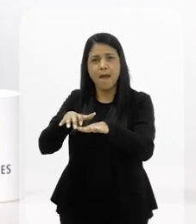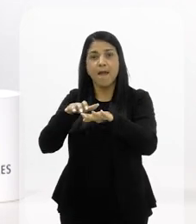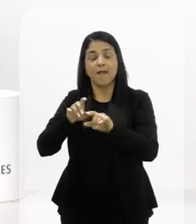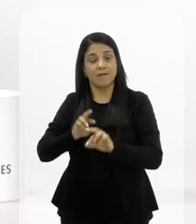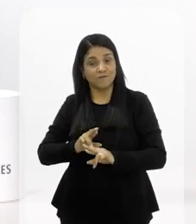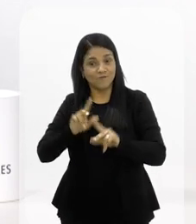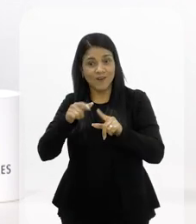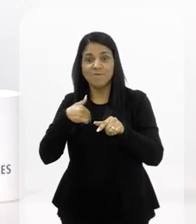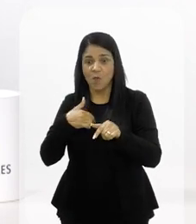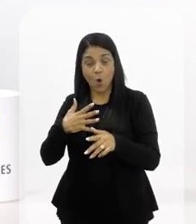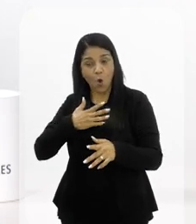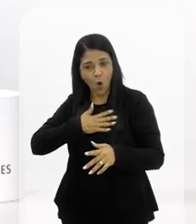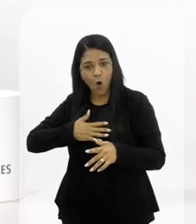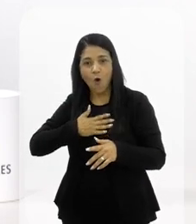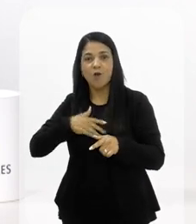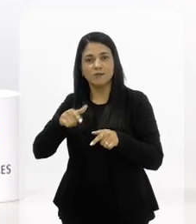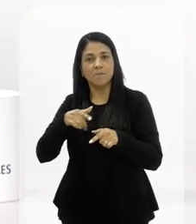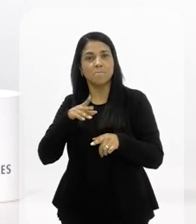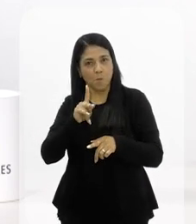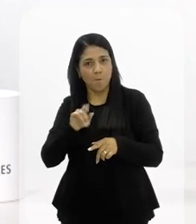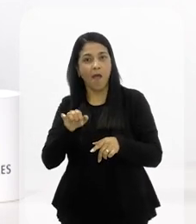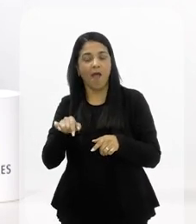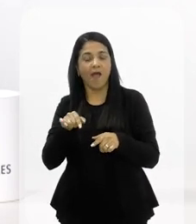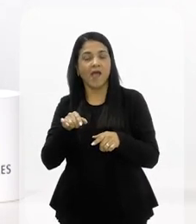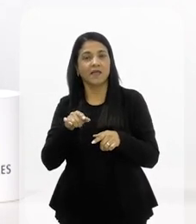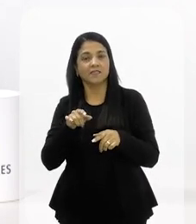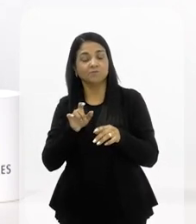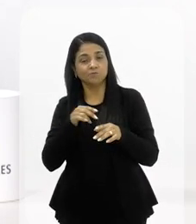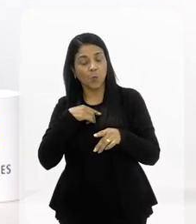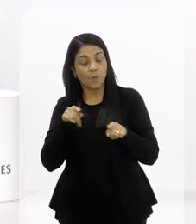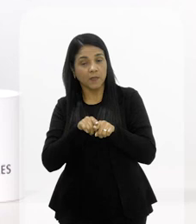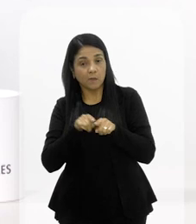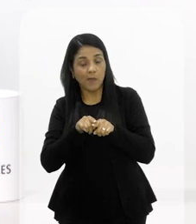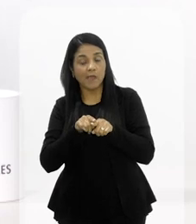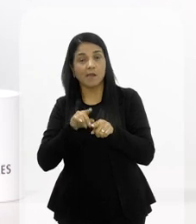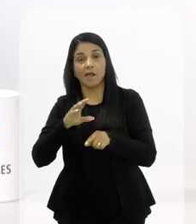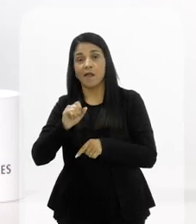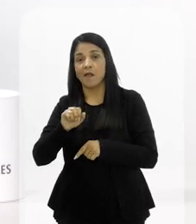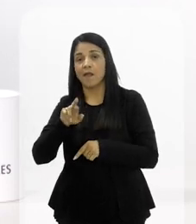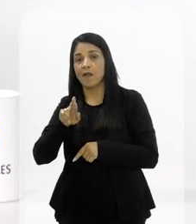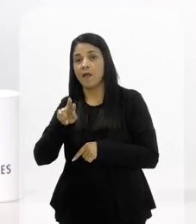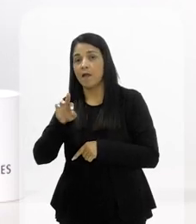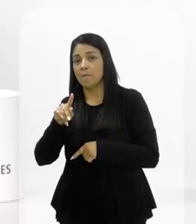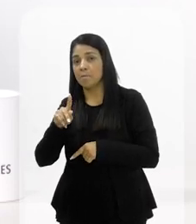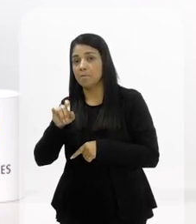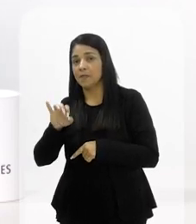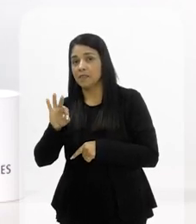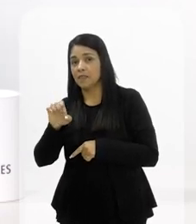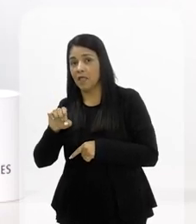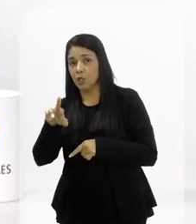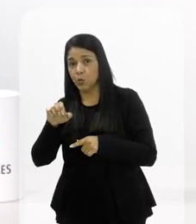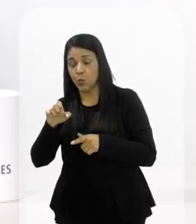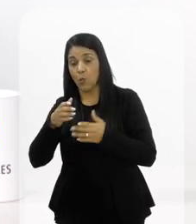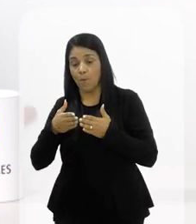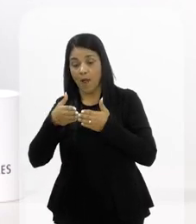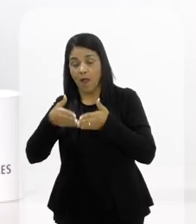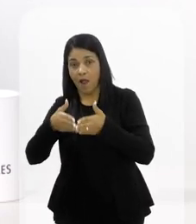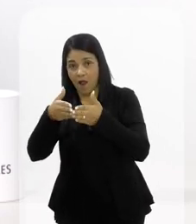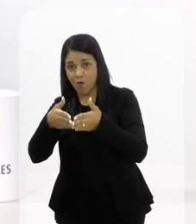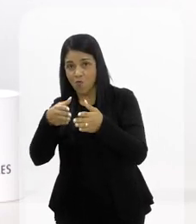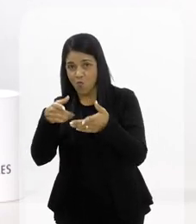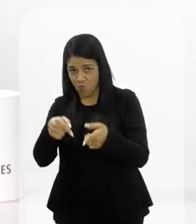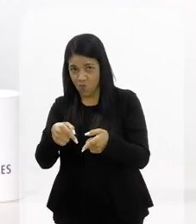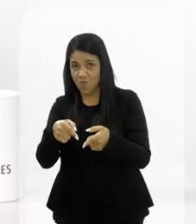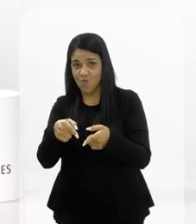realidade mas ele gostava muito de colocar a mão meu pai além de carnavalesco ele era Carpinteiro naval ol é então ele construía barco